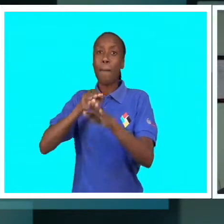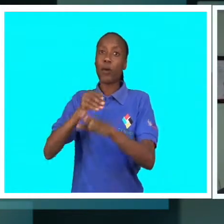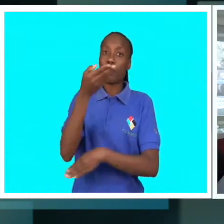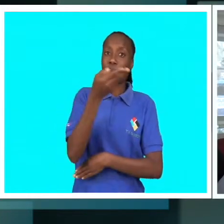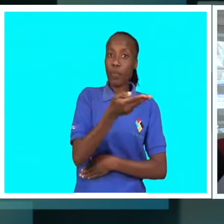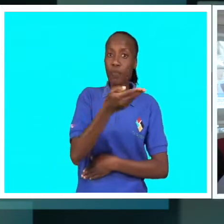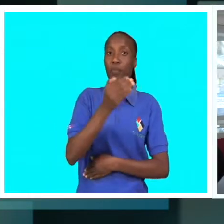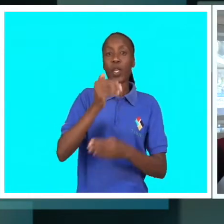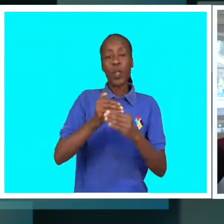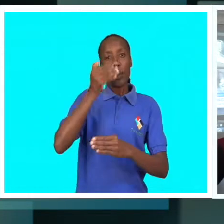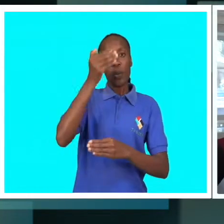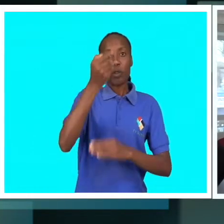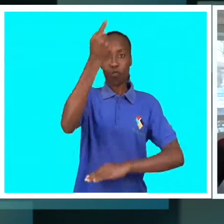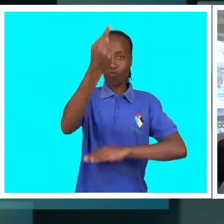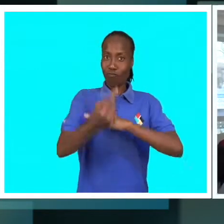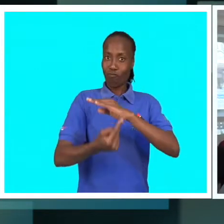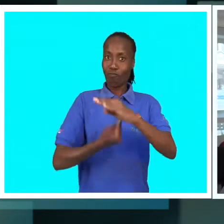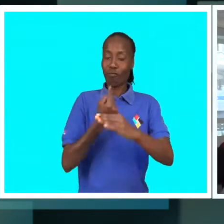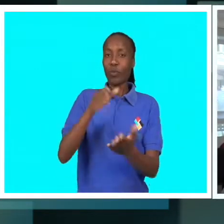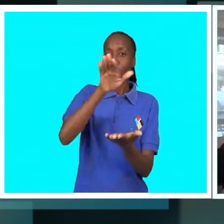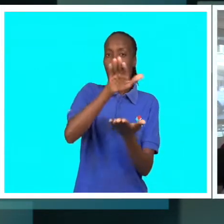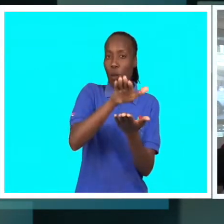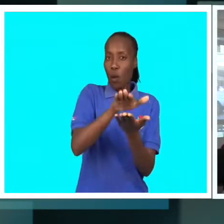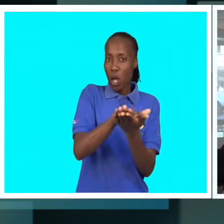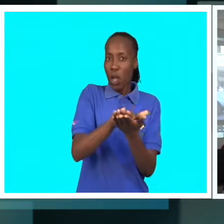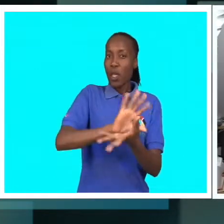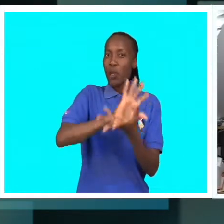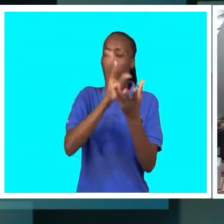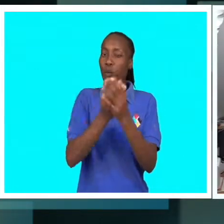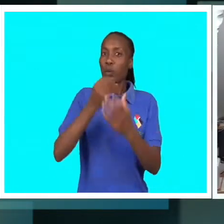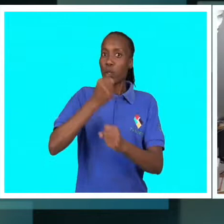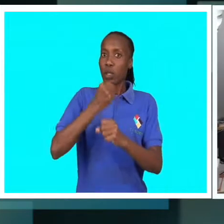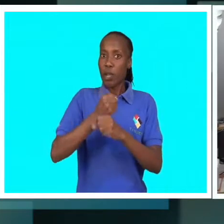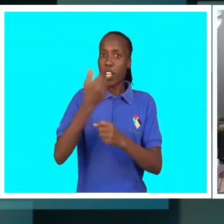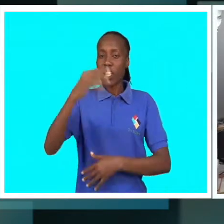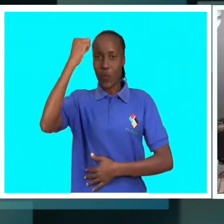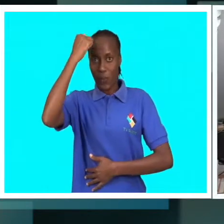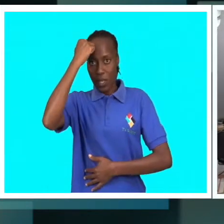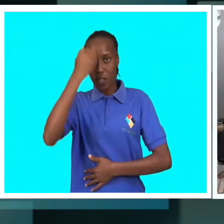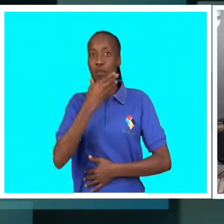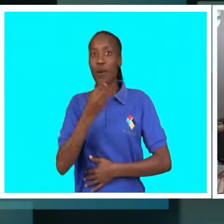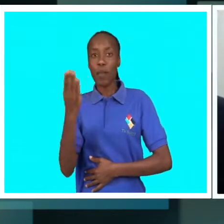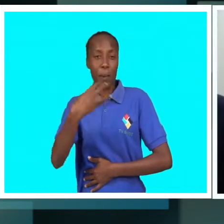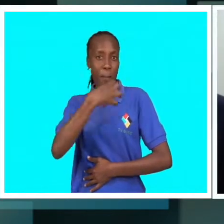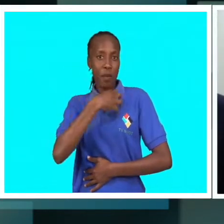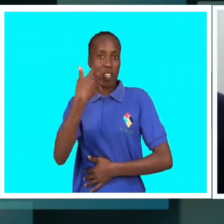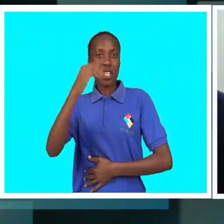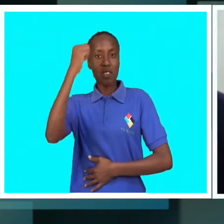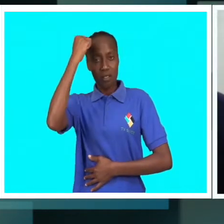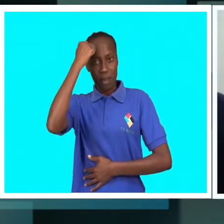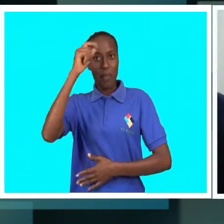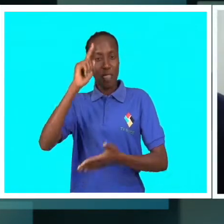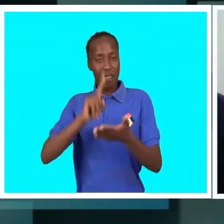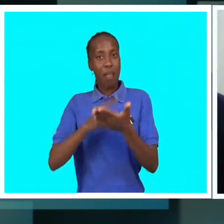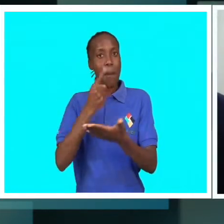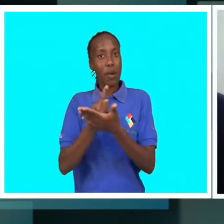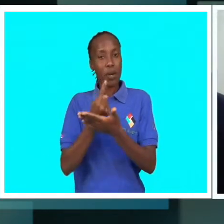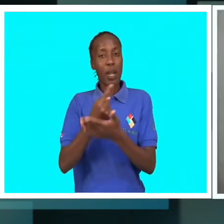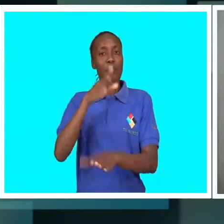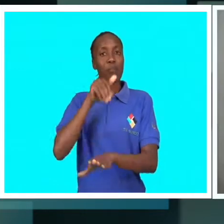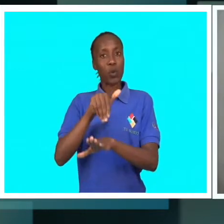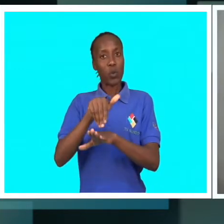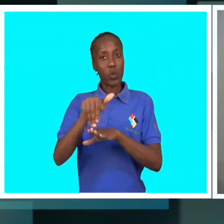campo. Depois de ter conhecido de perto as instalações e todo o trabalho desenvolvido, Mesquita considera útil e